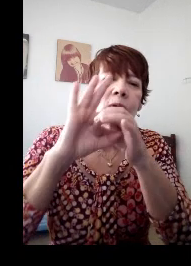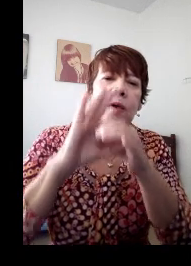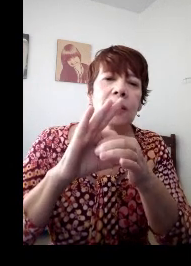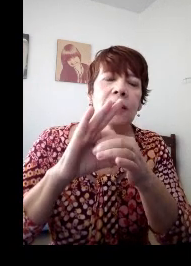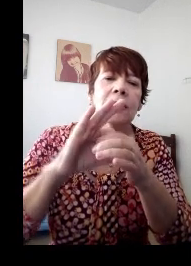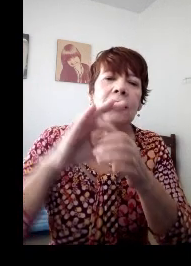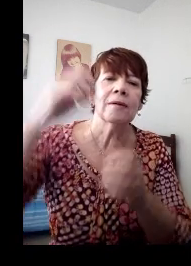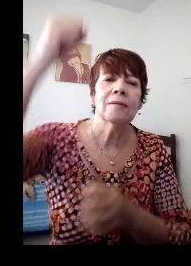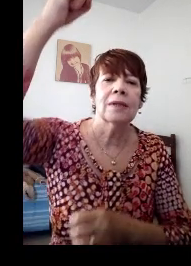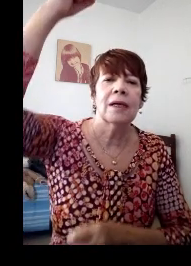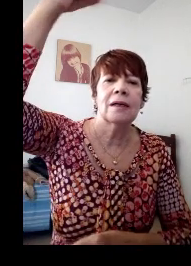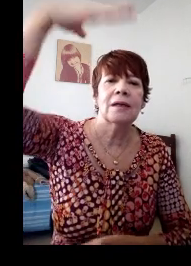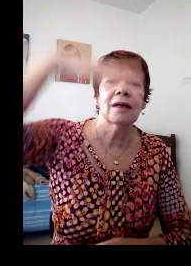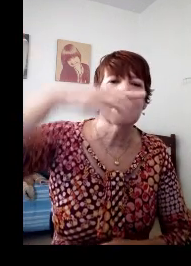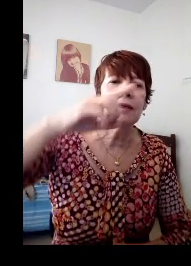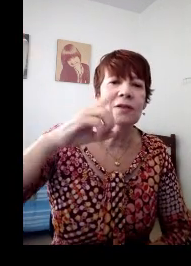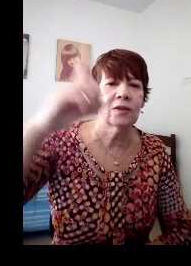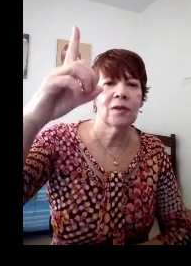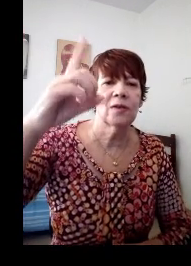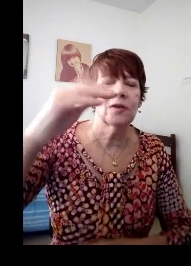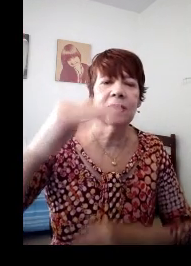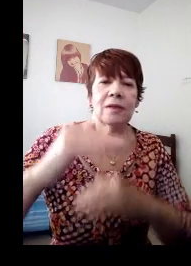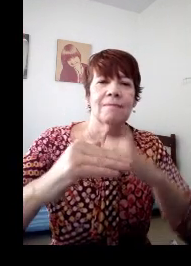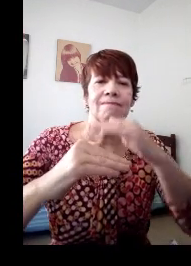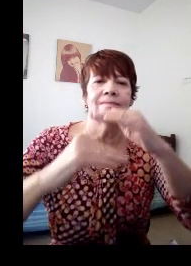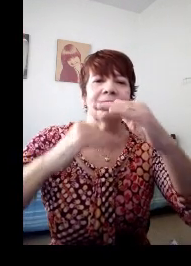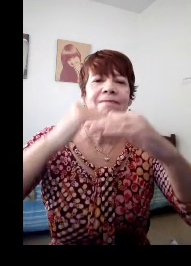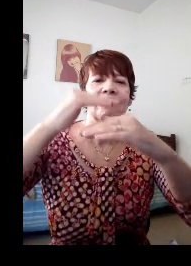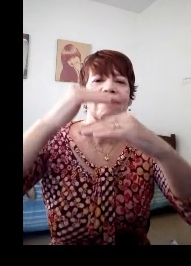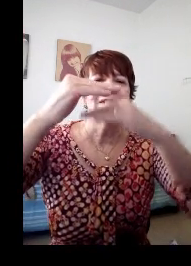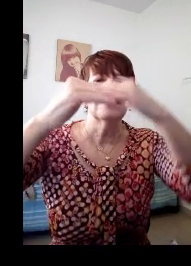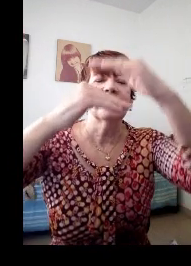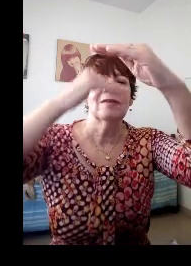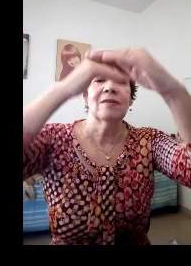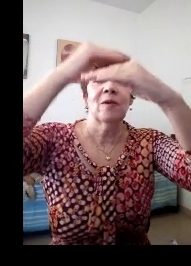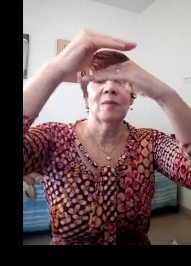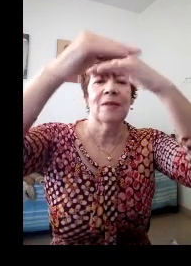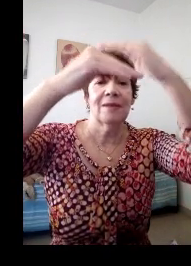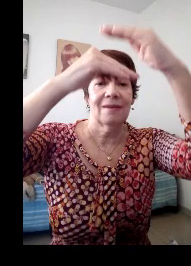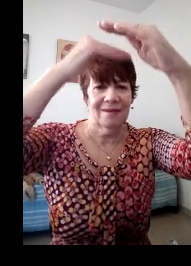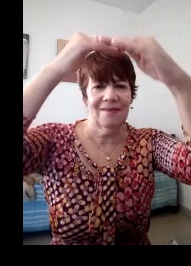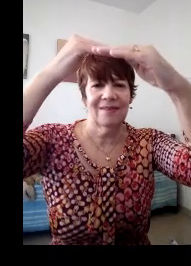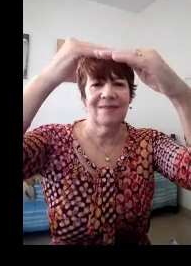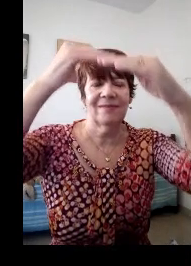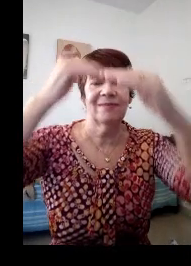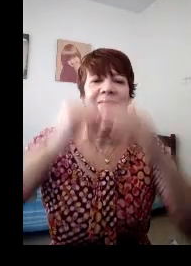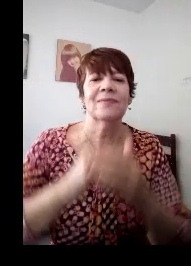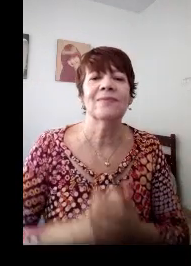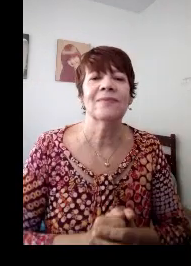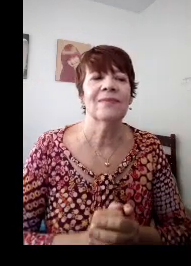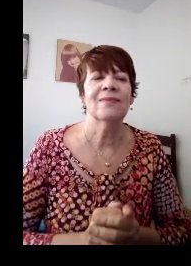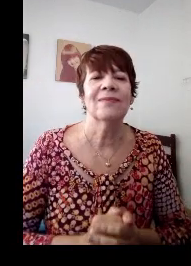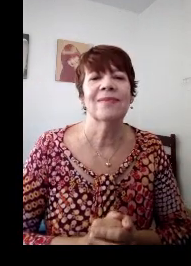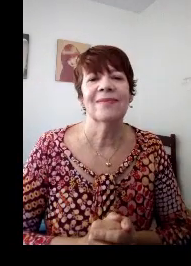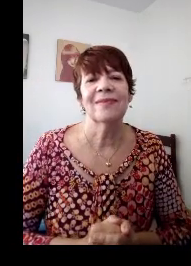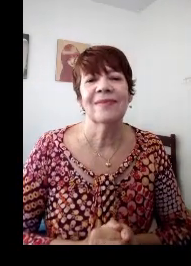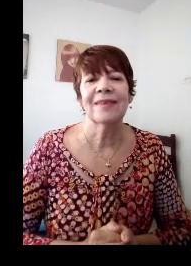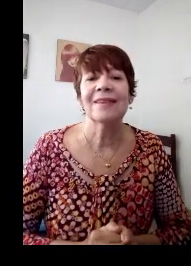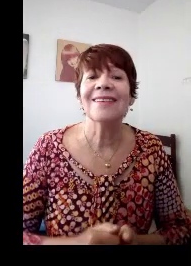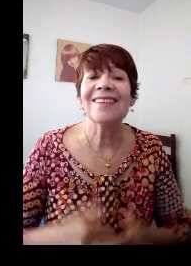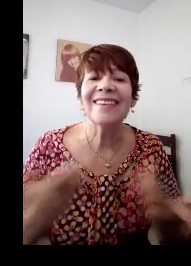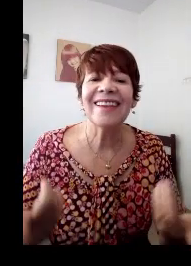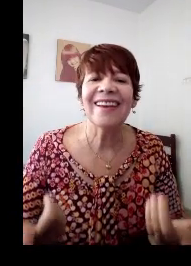graça de Deus aumenta dia a dia, ok?